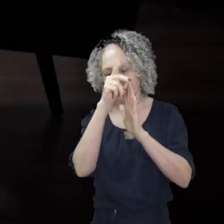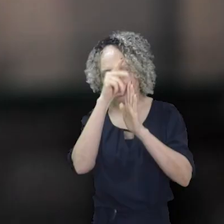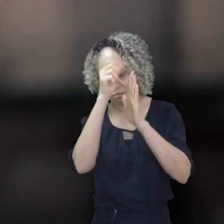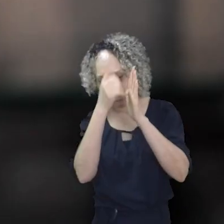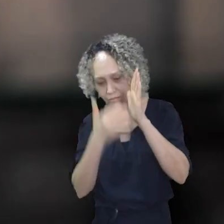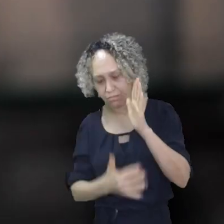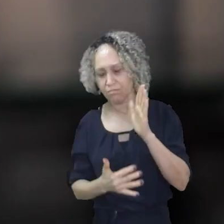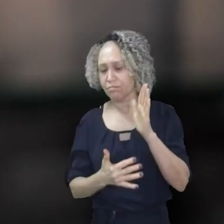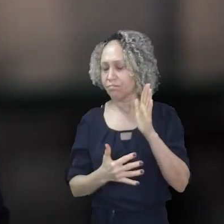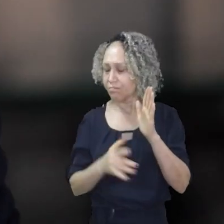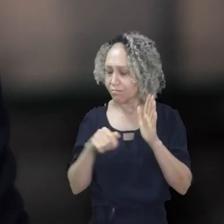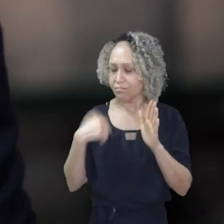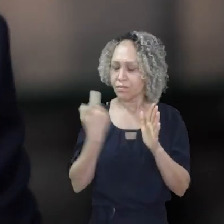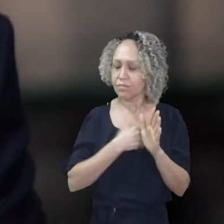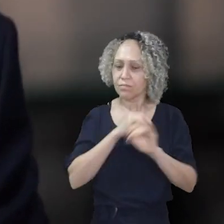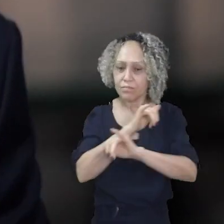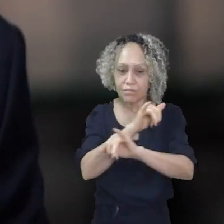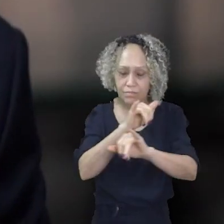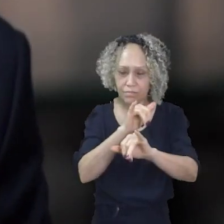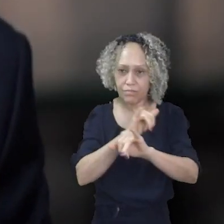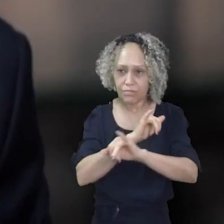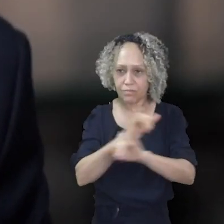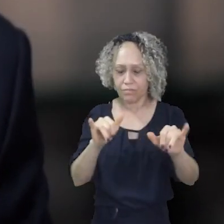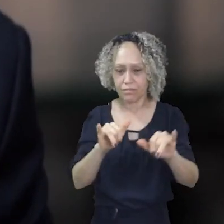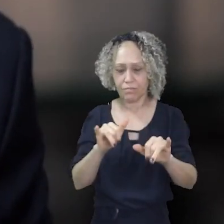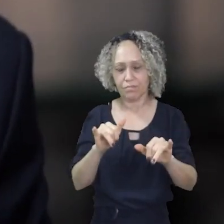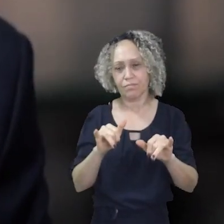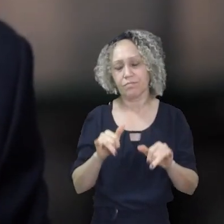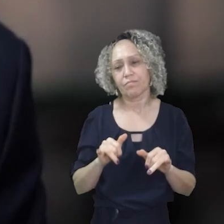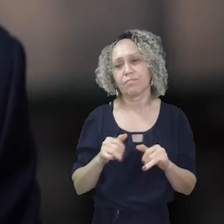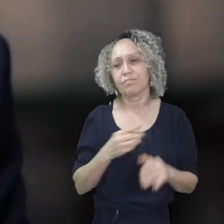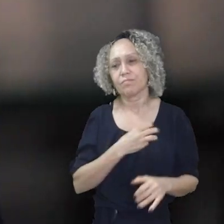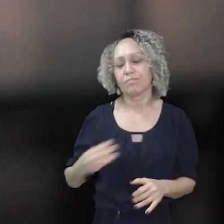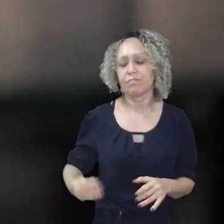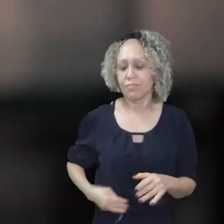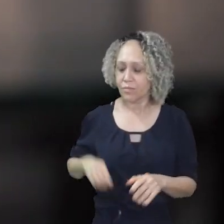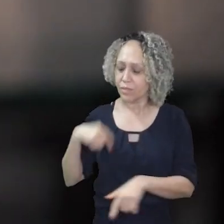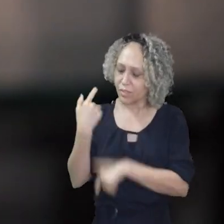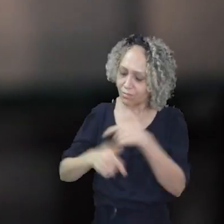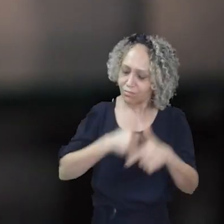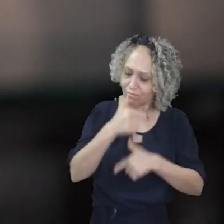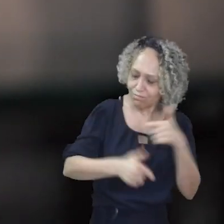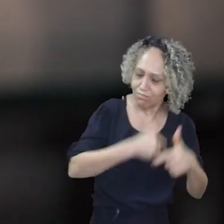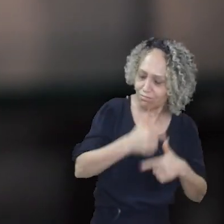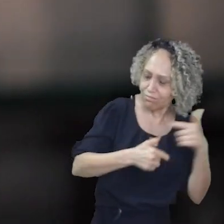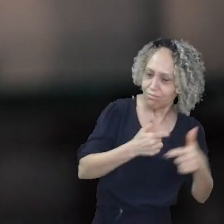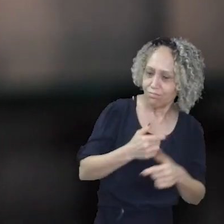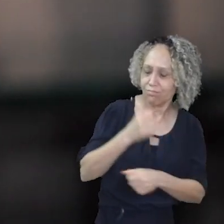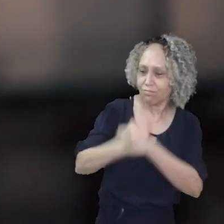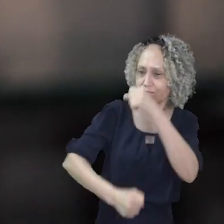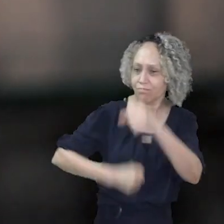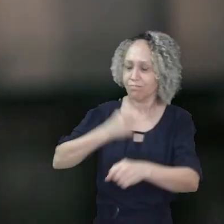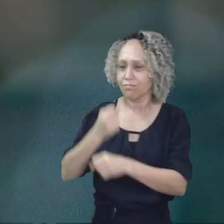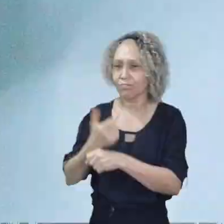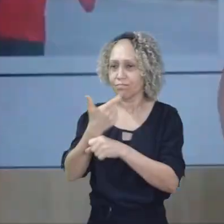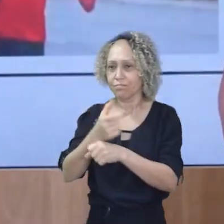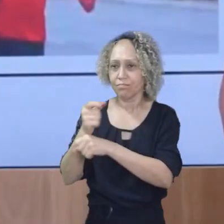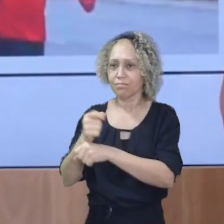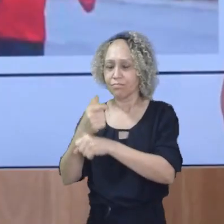lançados. E eu tenho dito para meus ministros, nós já plantamos. Agora, 2025 é ano da